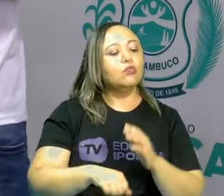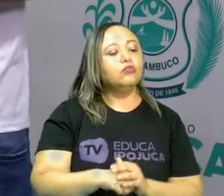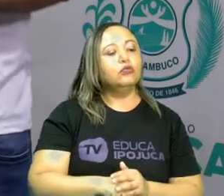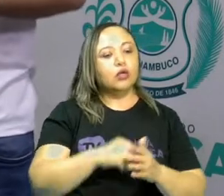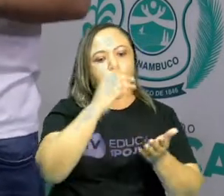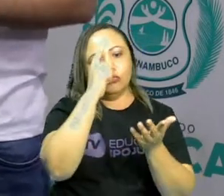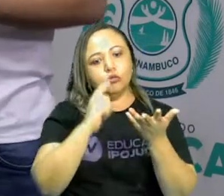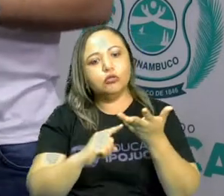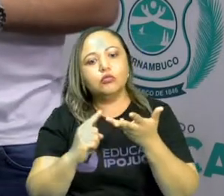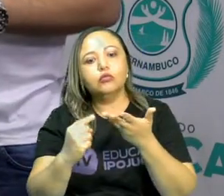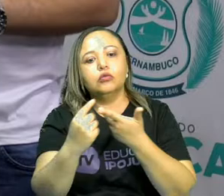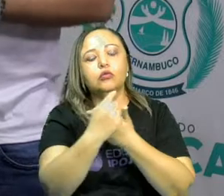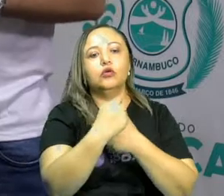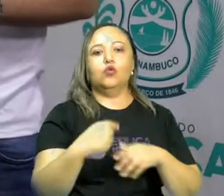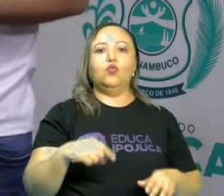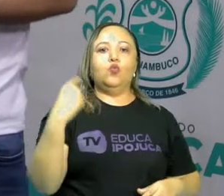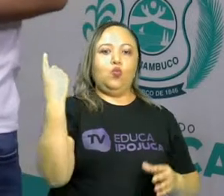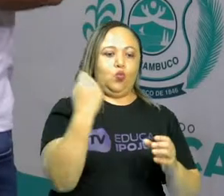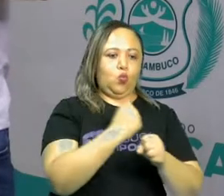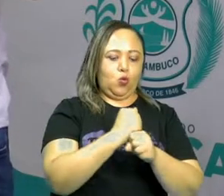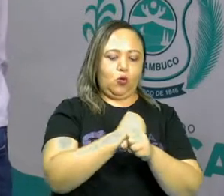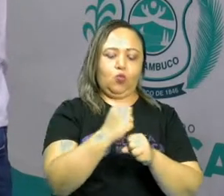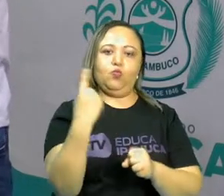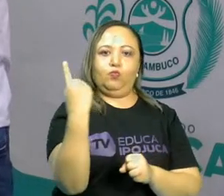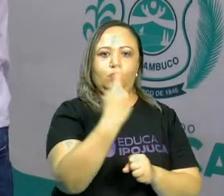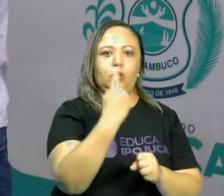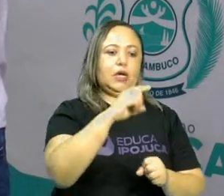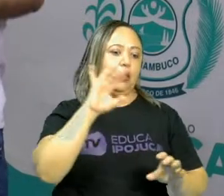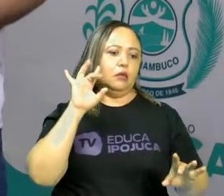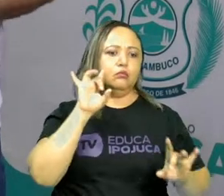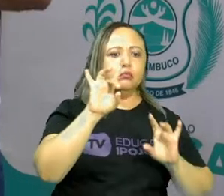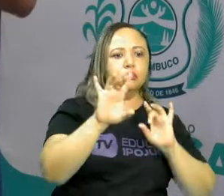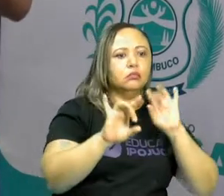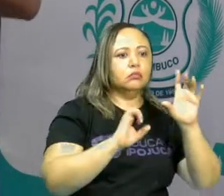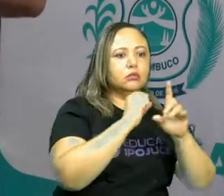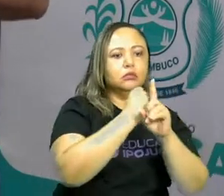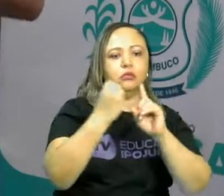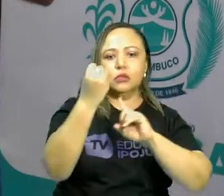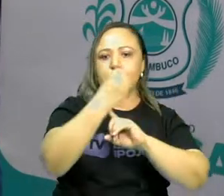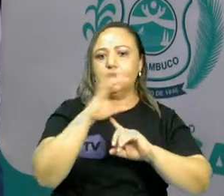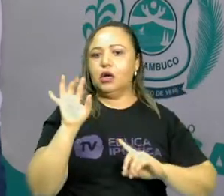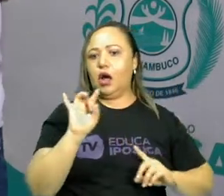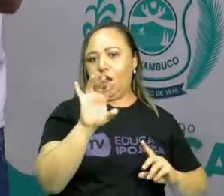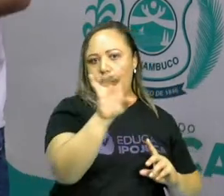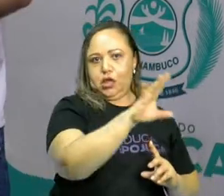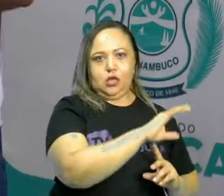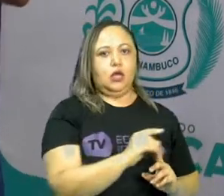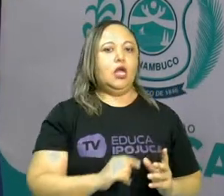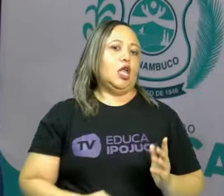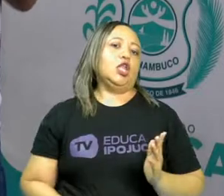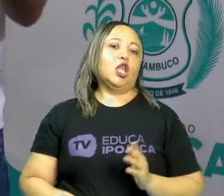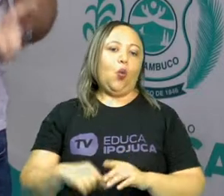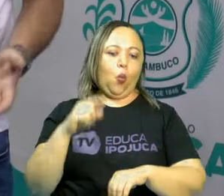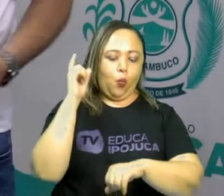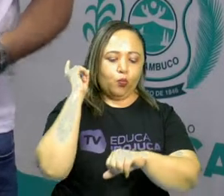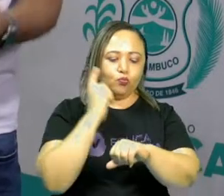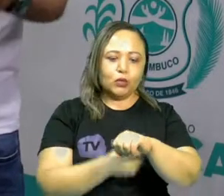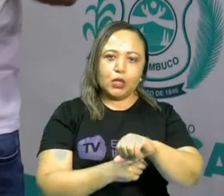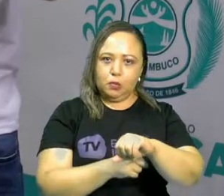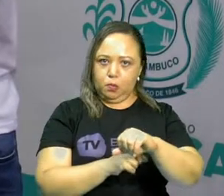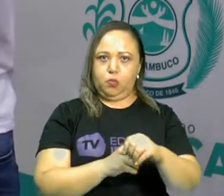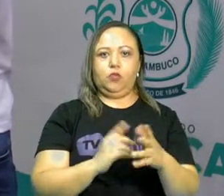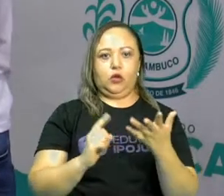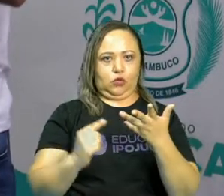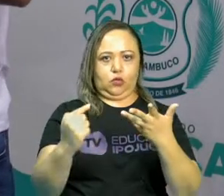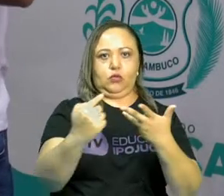calendário dos muçulmanos, ok? Então, cada sociedade ela tem aí a sua forma de marcar o tempo. E